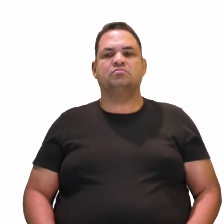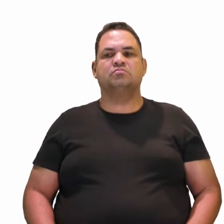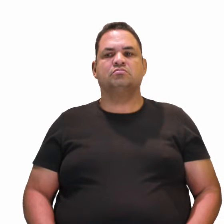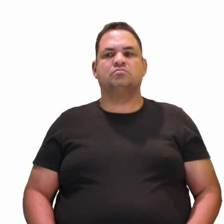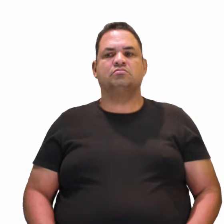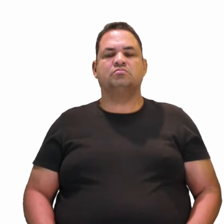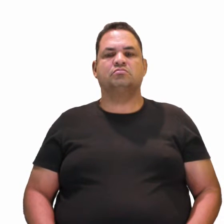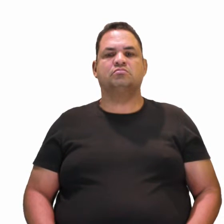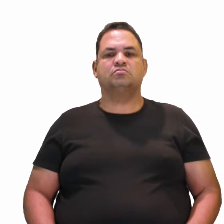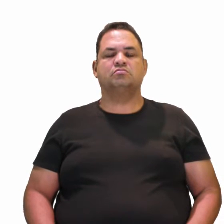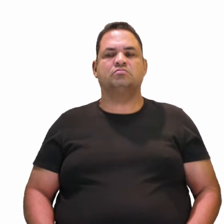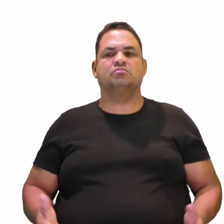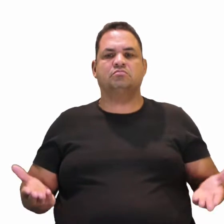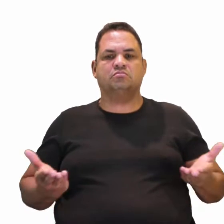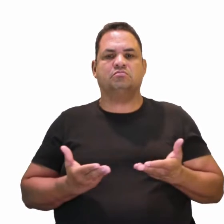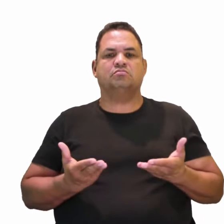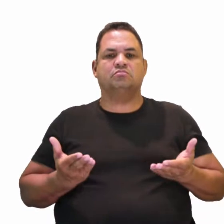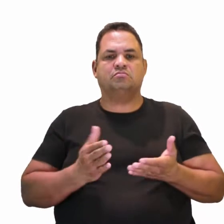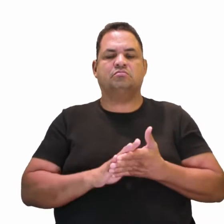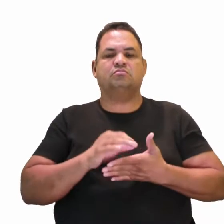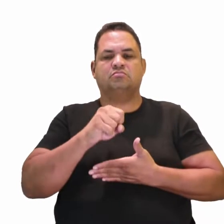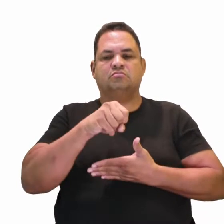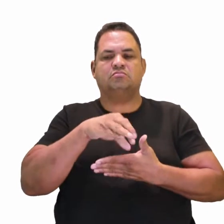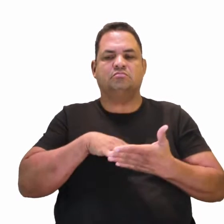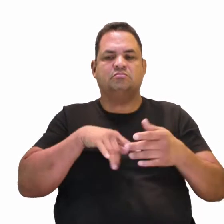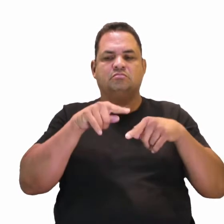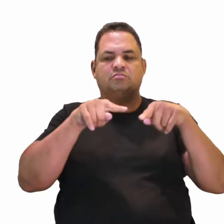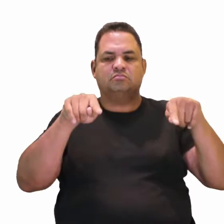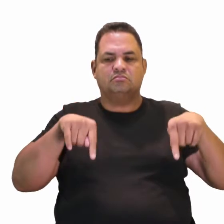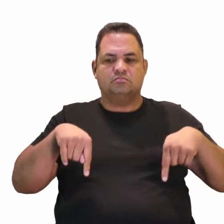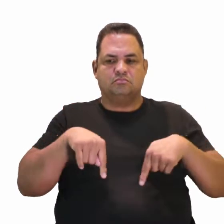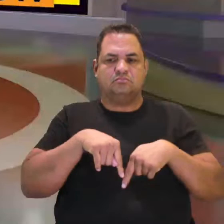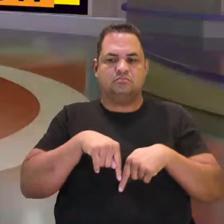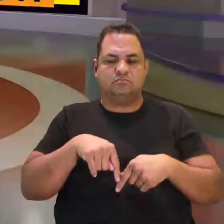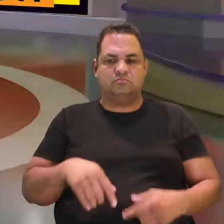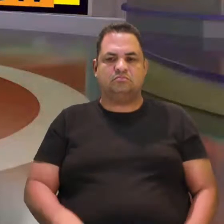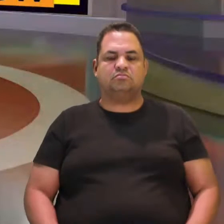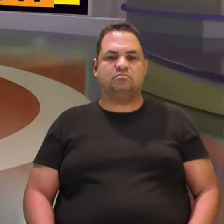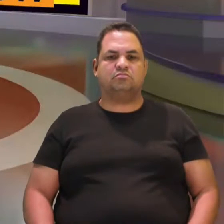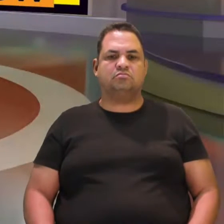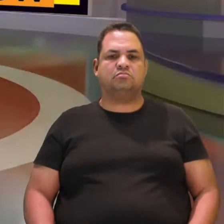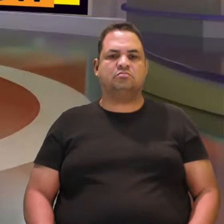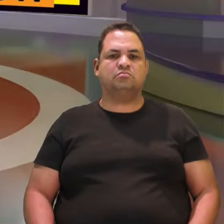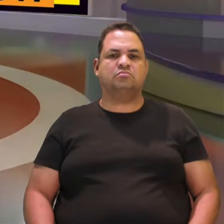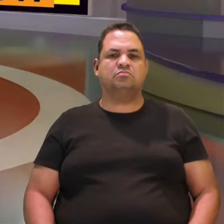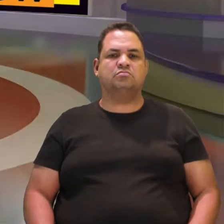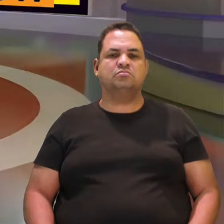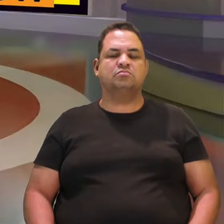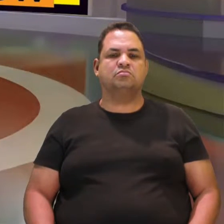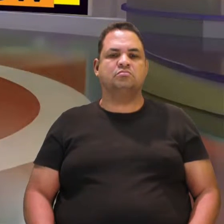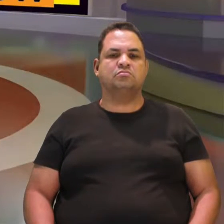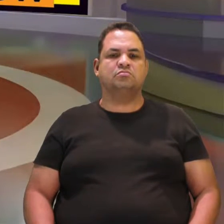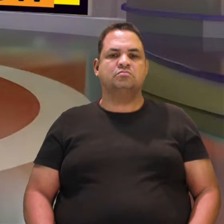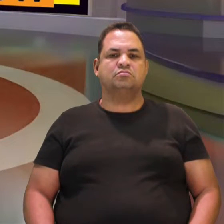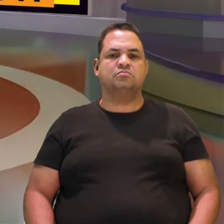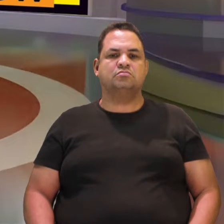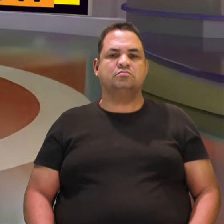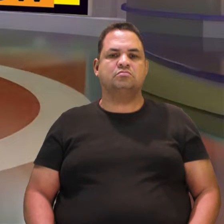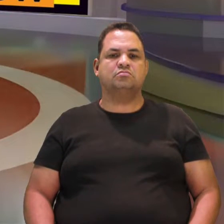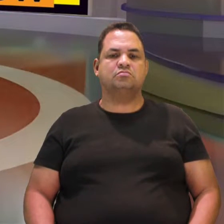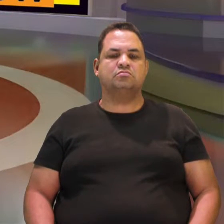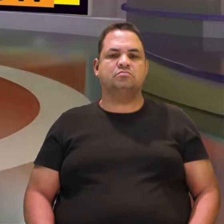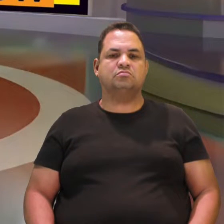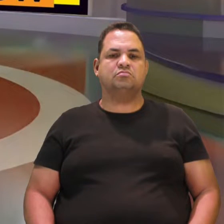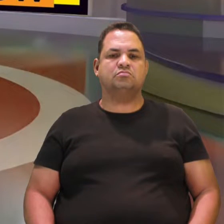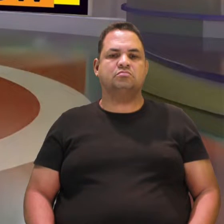muita coisa para falar, chegou o momento da nossa atividade de sala, your moment, seu